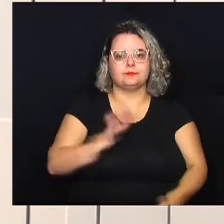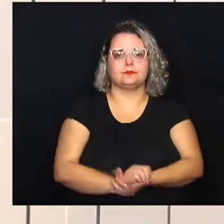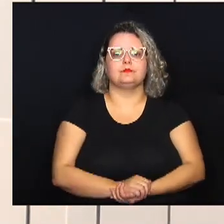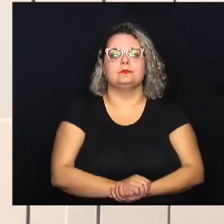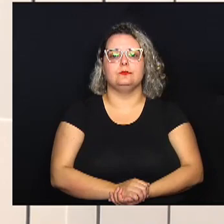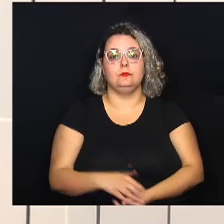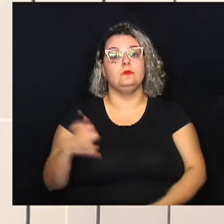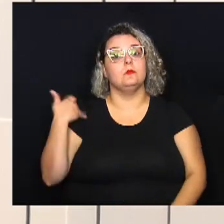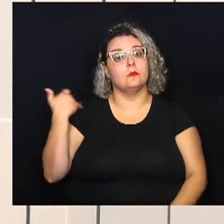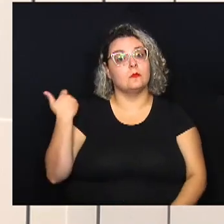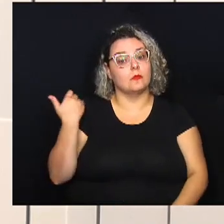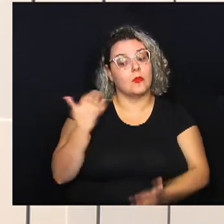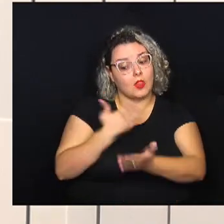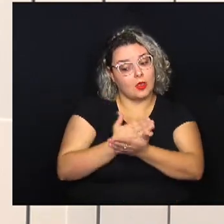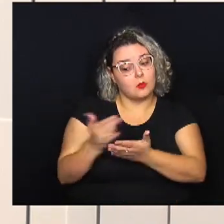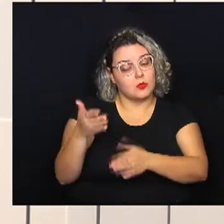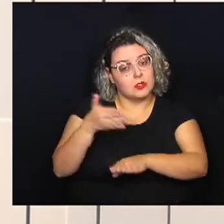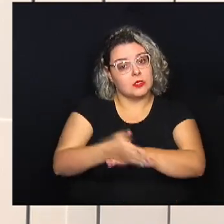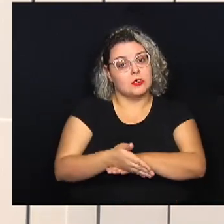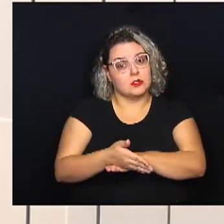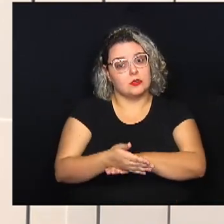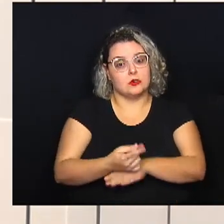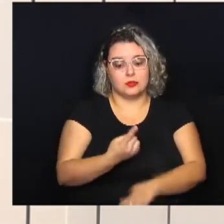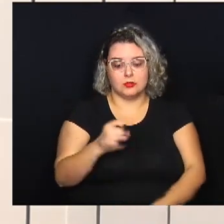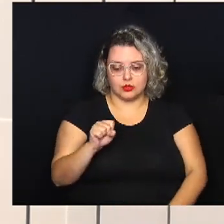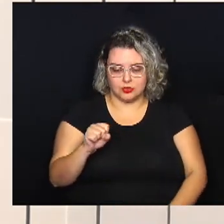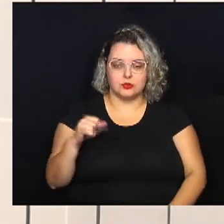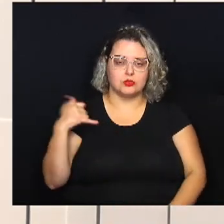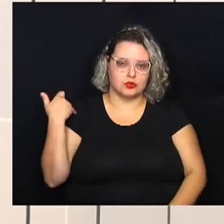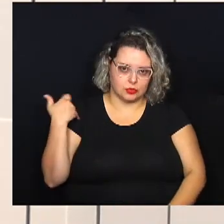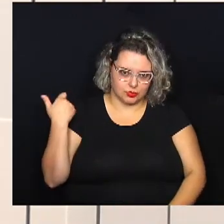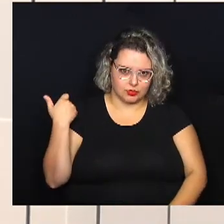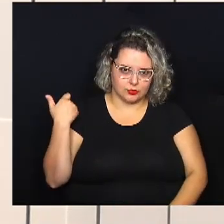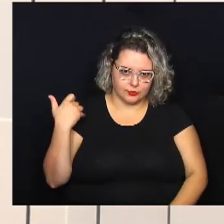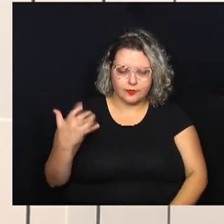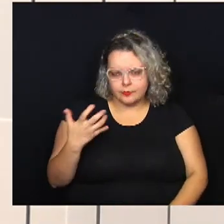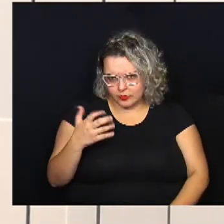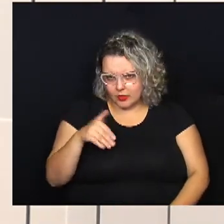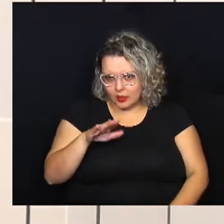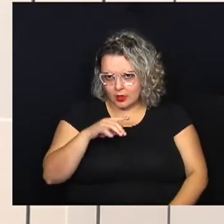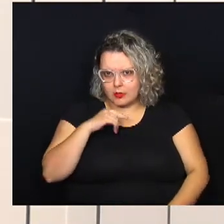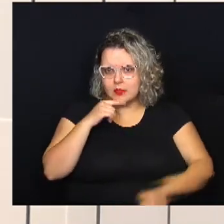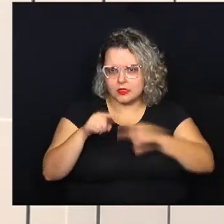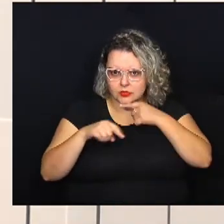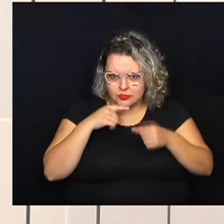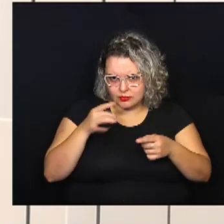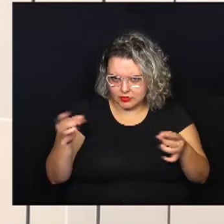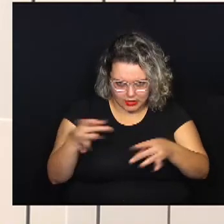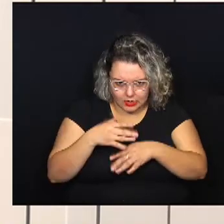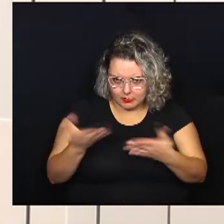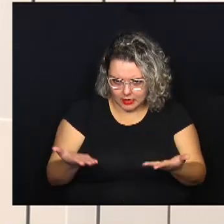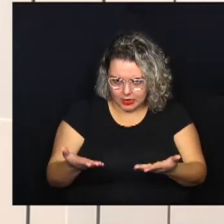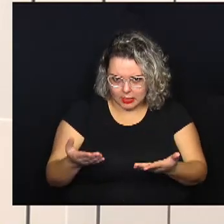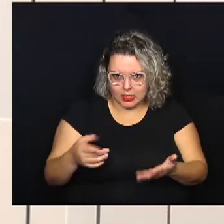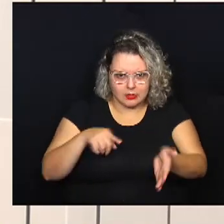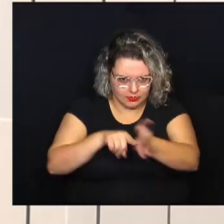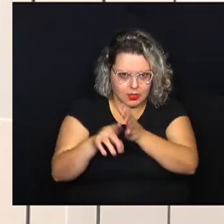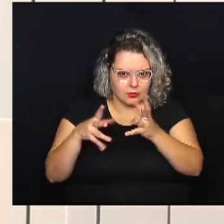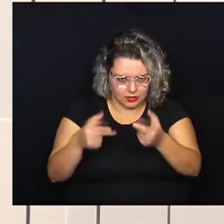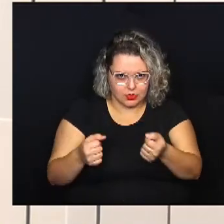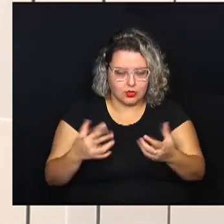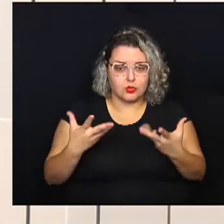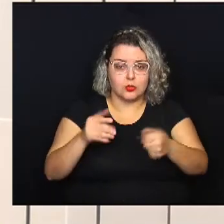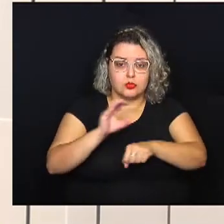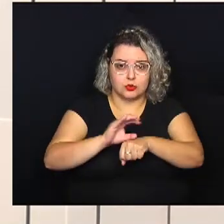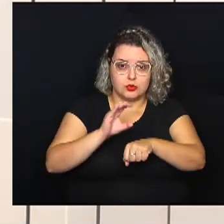Idade mínima para a participação, 18 anos. Quer tirar mais dúvidas sobre o assunto, ver todos os cursos que estão